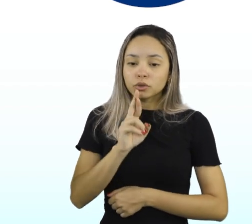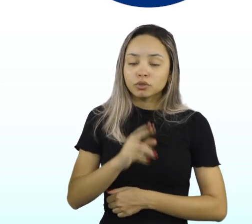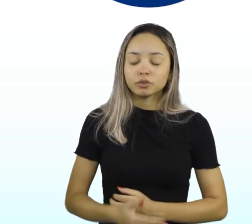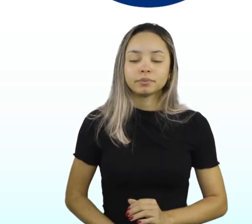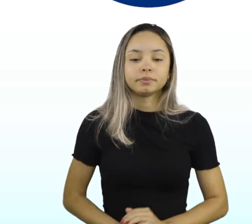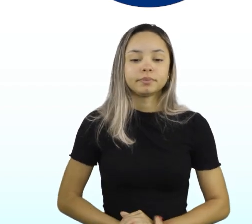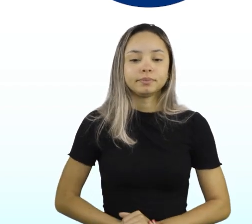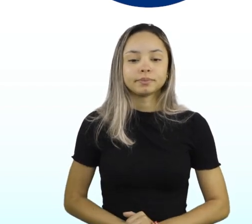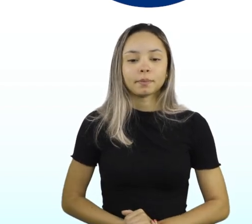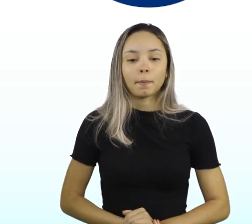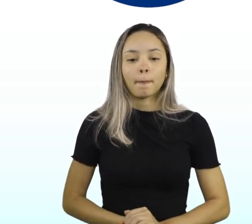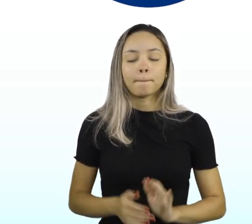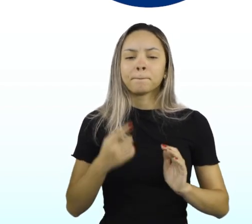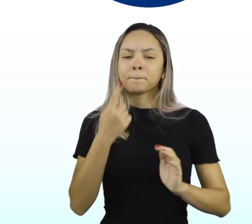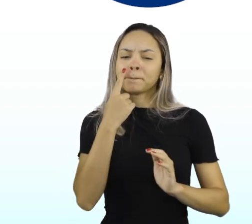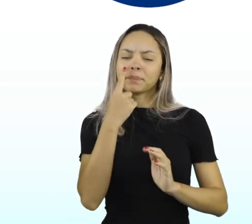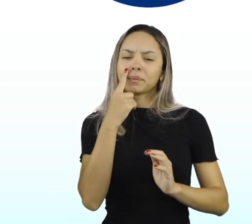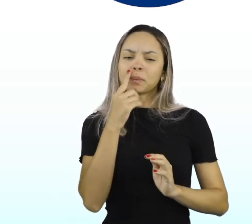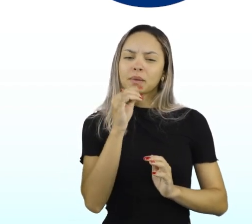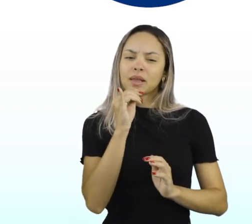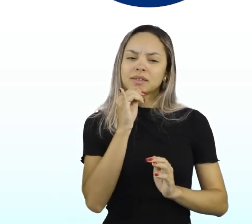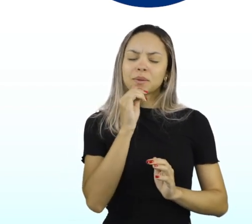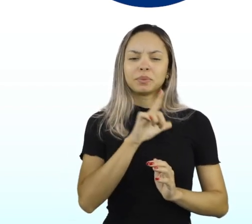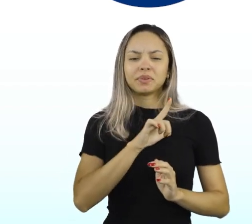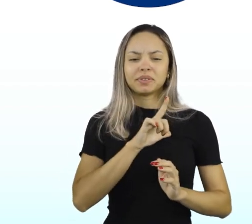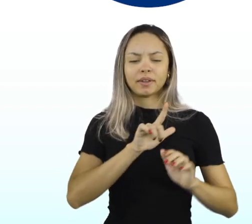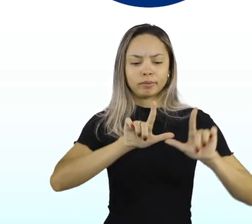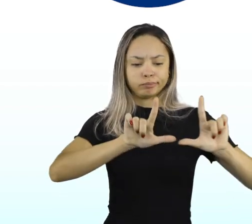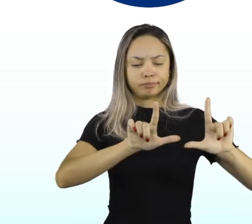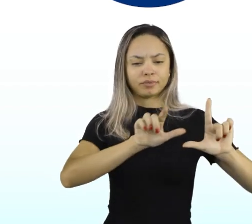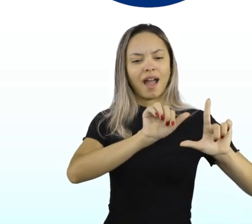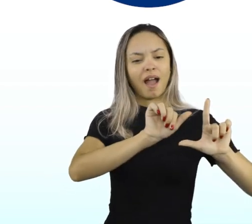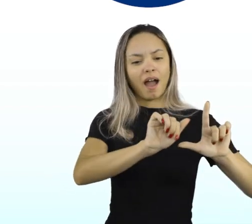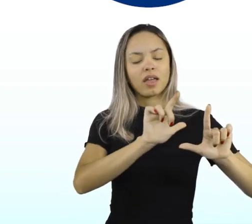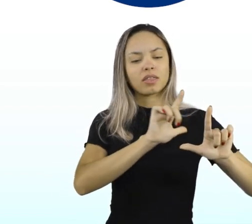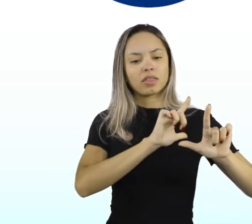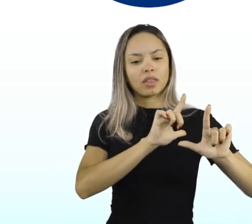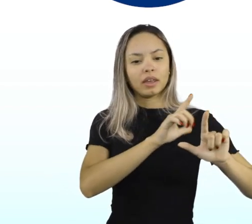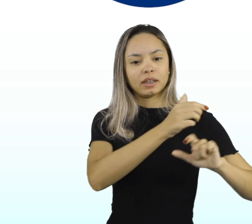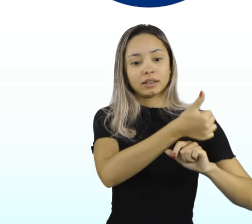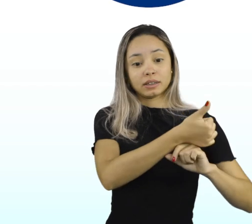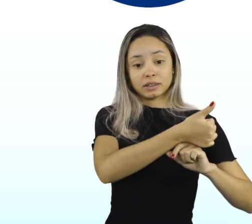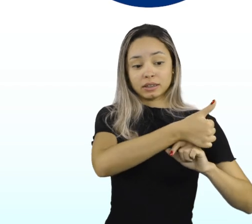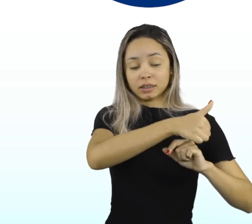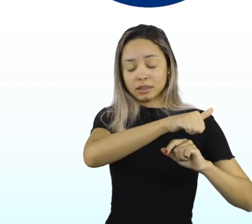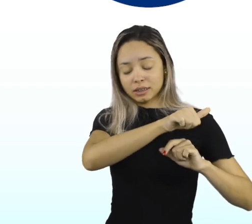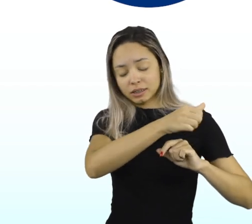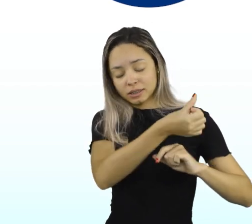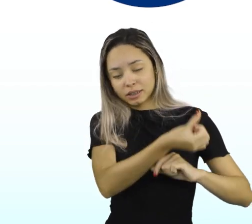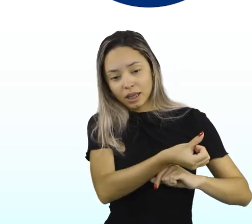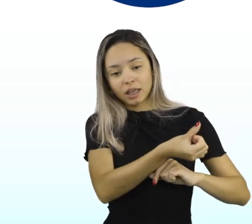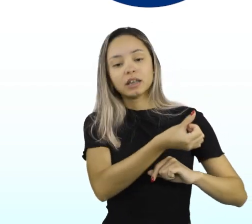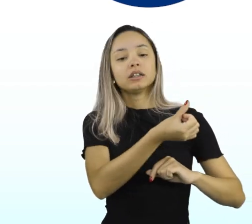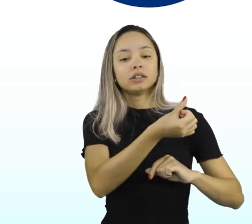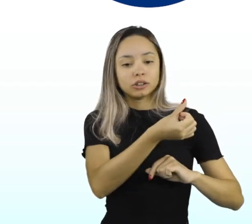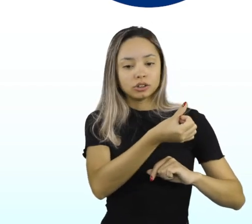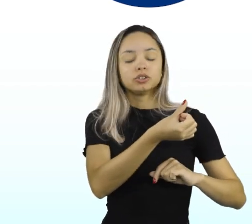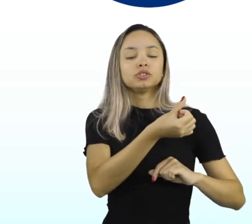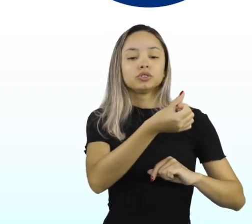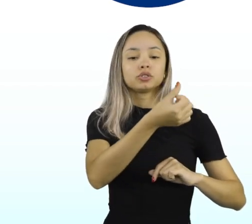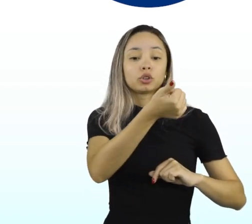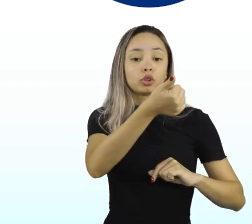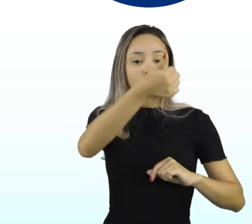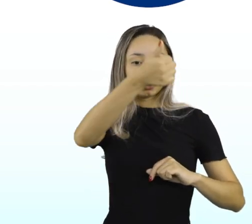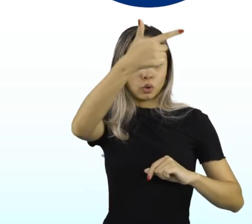forças. Bom, vamos ver um exemplo. Você tem aí na letra A 16 newtons e 12 newtons. Perceba que elas estão formando um ângulo